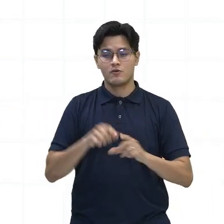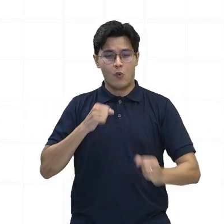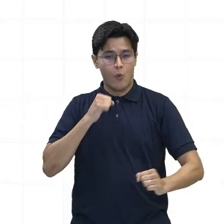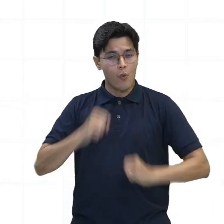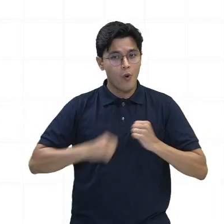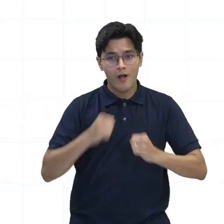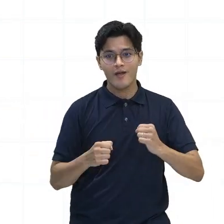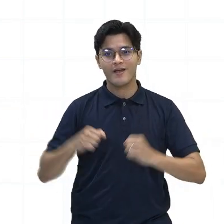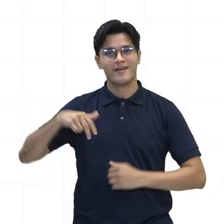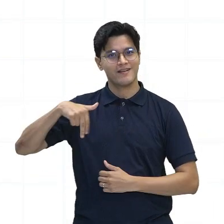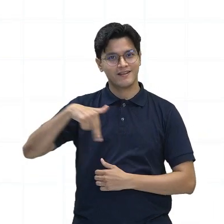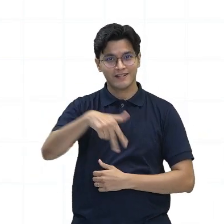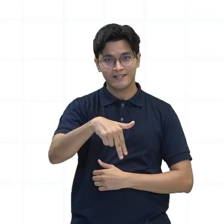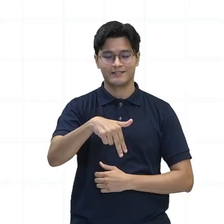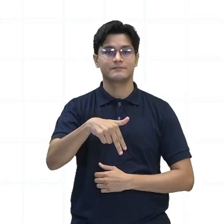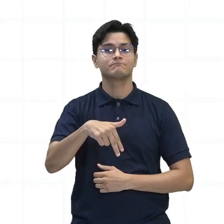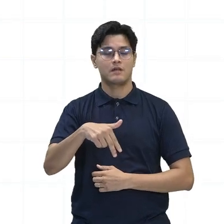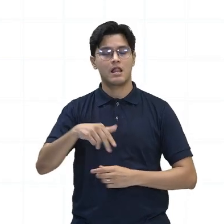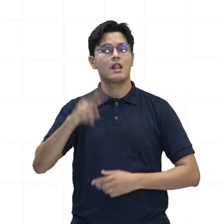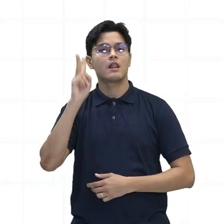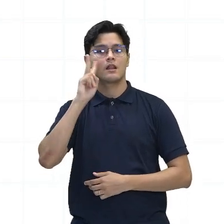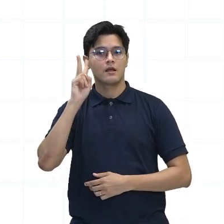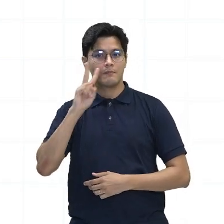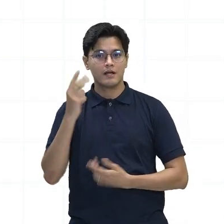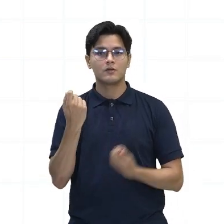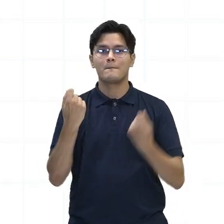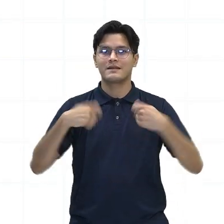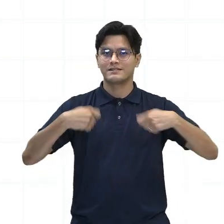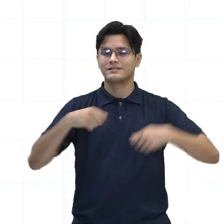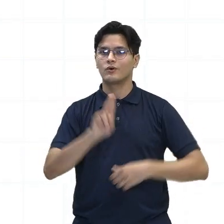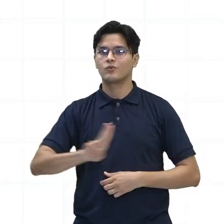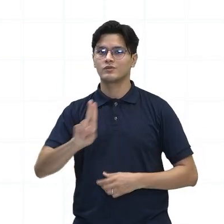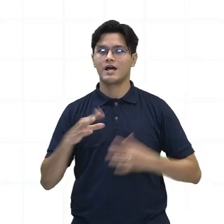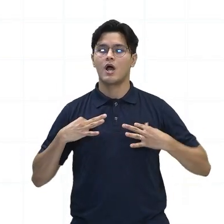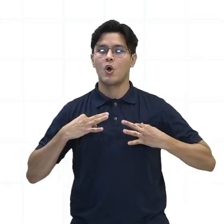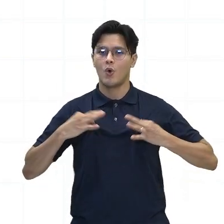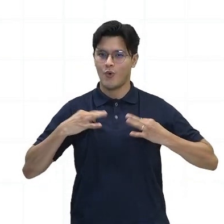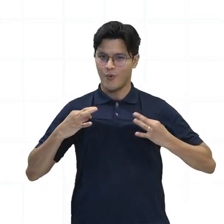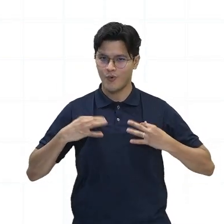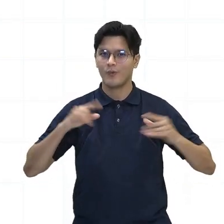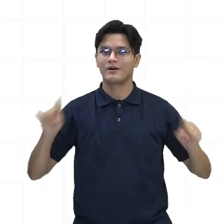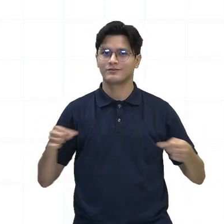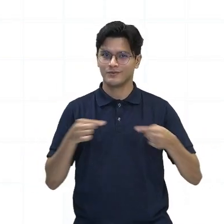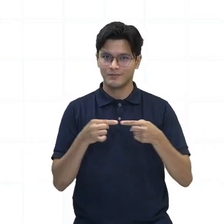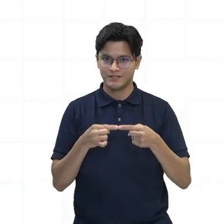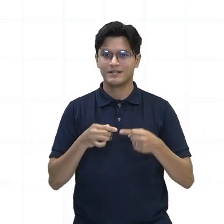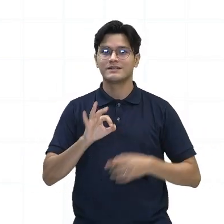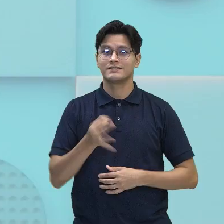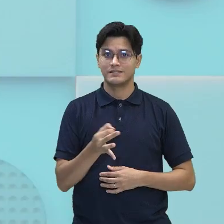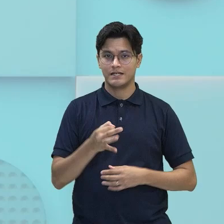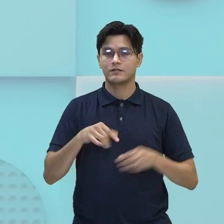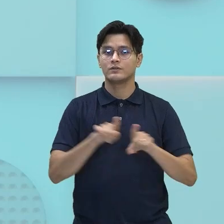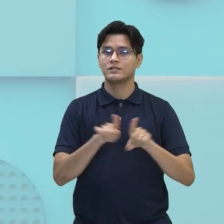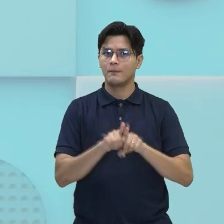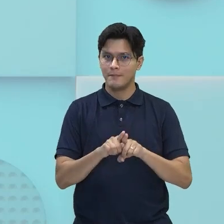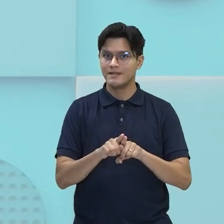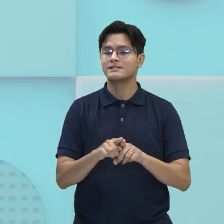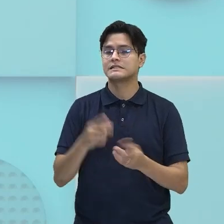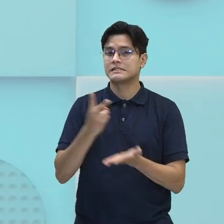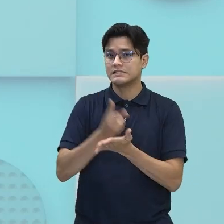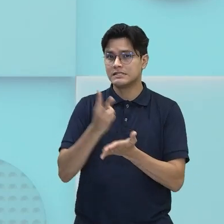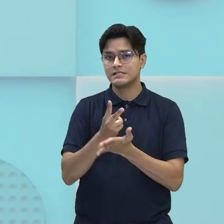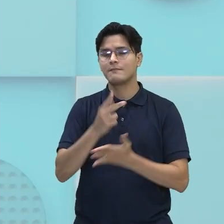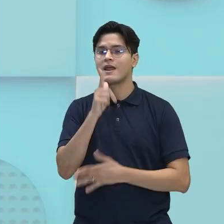física, a gente deve utilizar roupas adequadas e não pode esquecer da água, tem que hidratar bastante